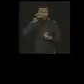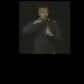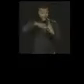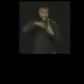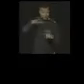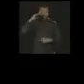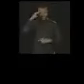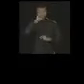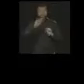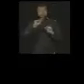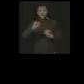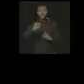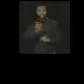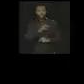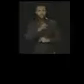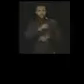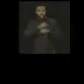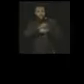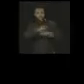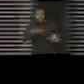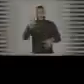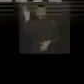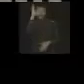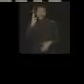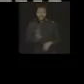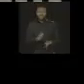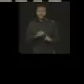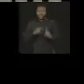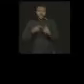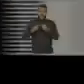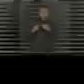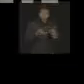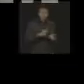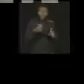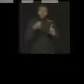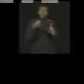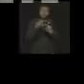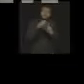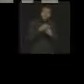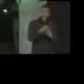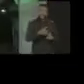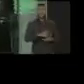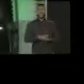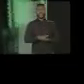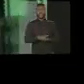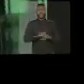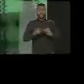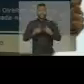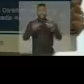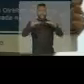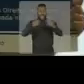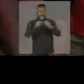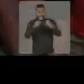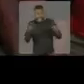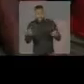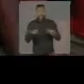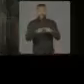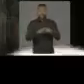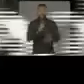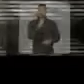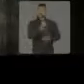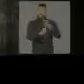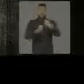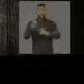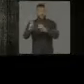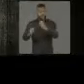Seguidores de Bolsonaro espalham o terror pelo Brasil, perseguem, agridem e